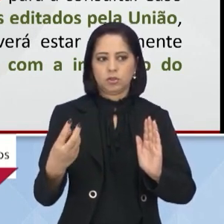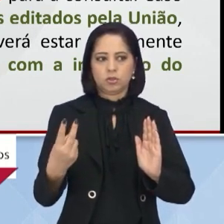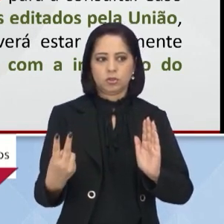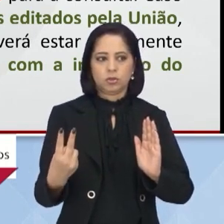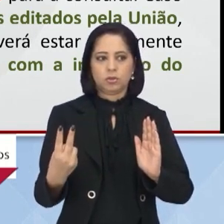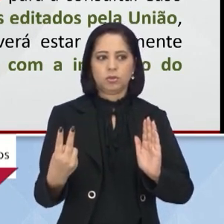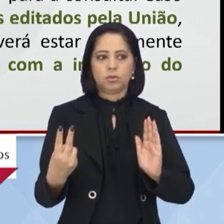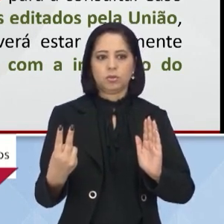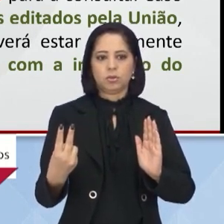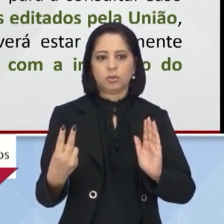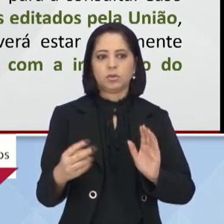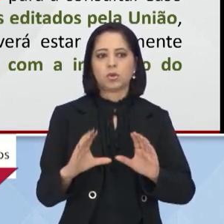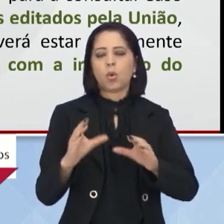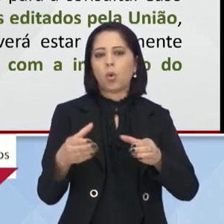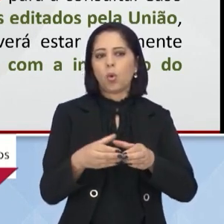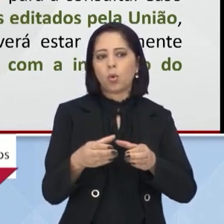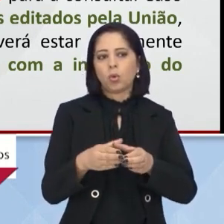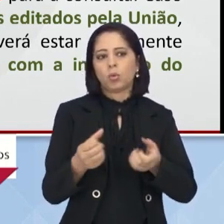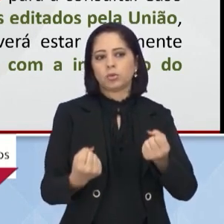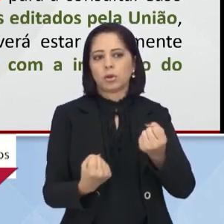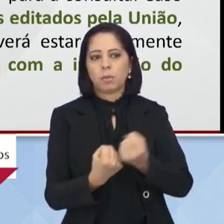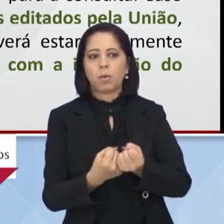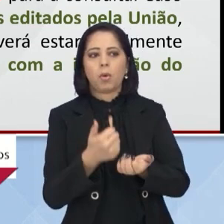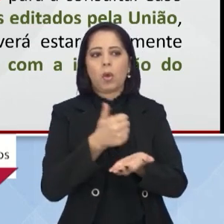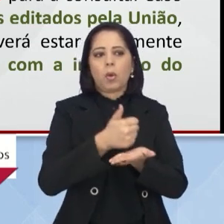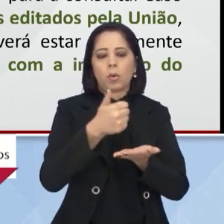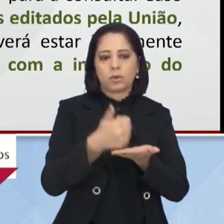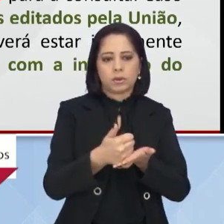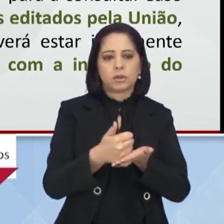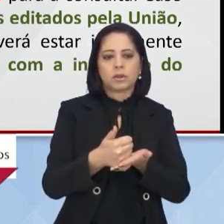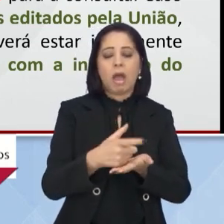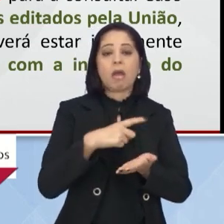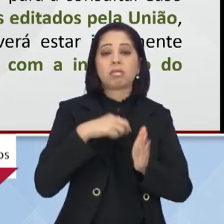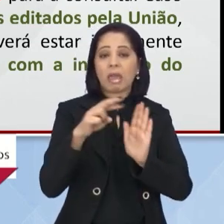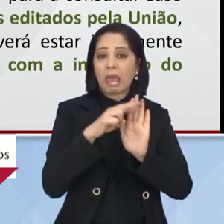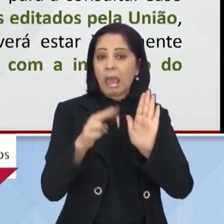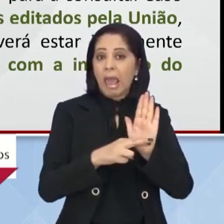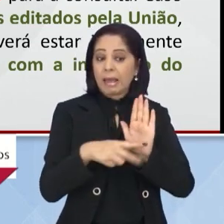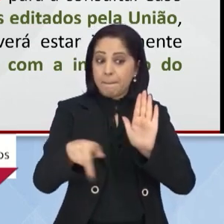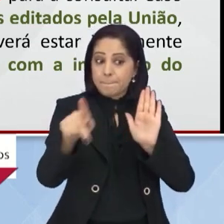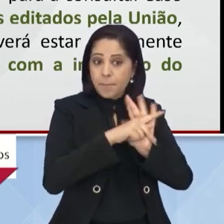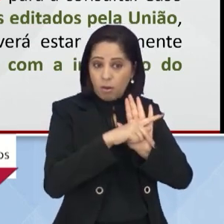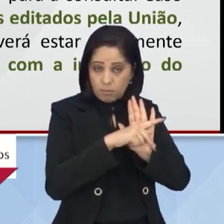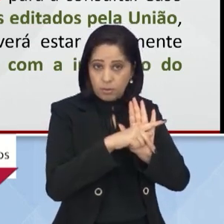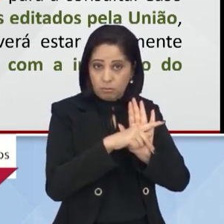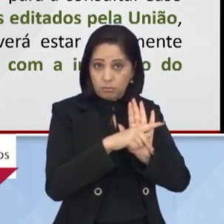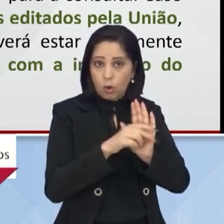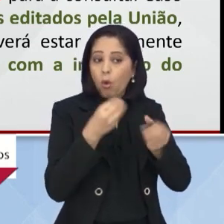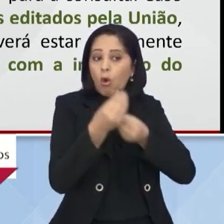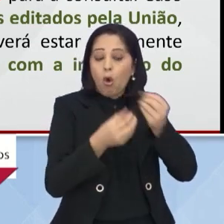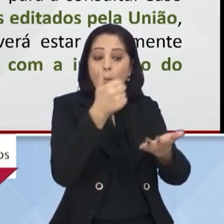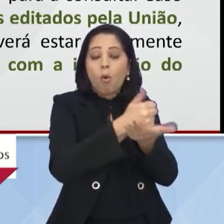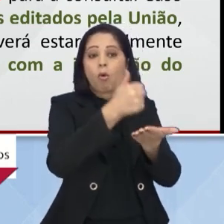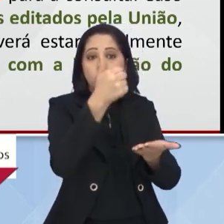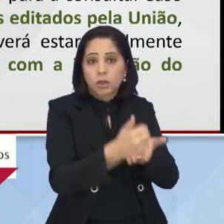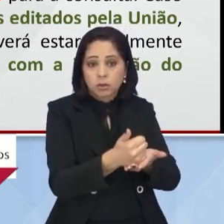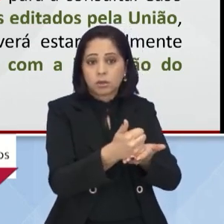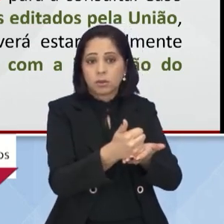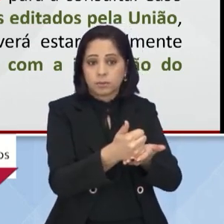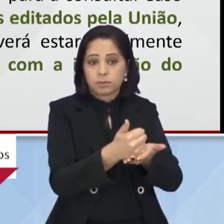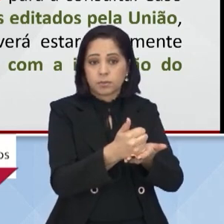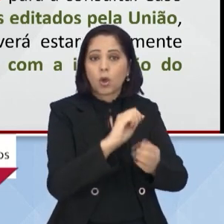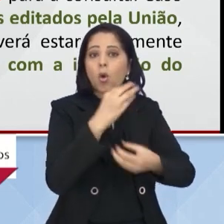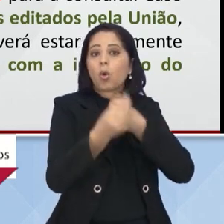de contratação e da equipe de apoio à comissões Então a gente tem um regramento só para isso para como o agente de contratação como as comissões vão